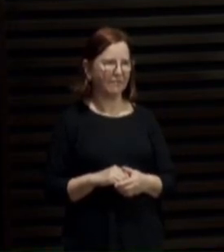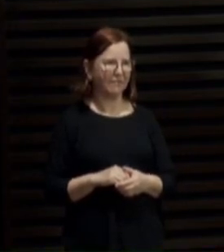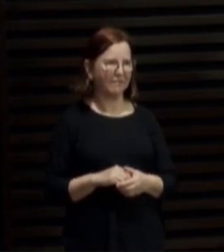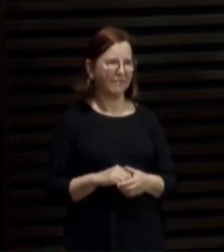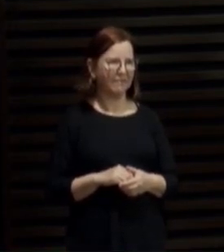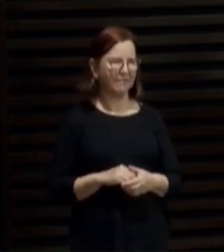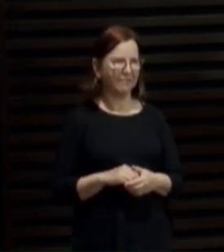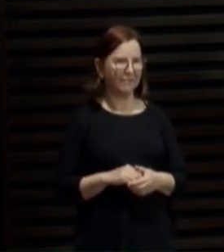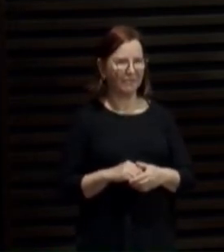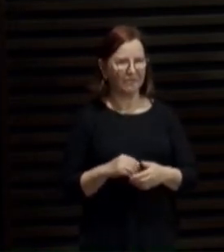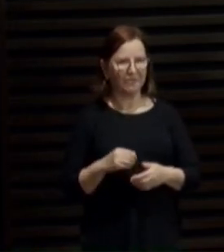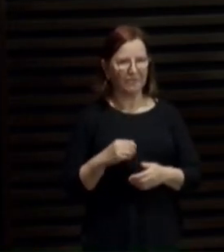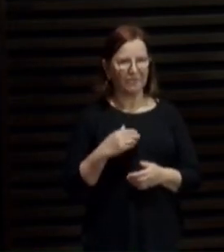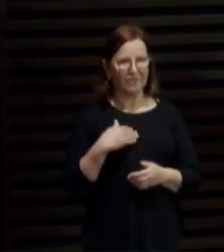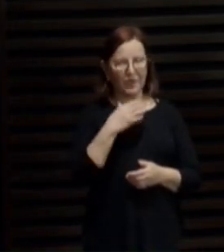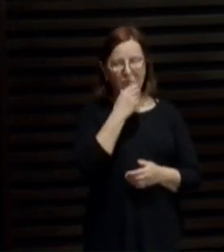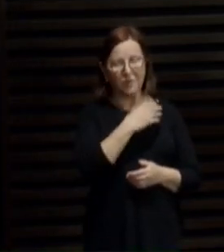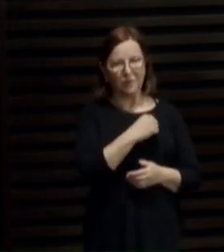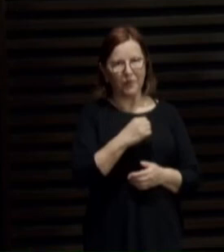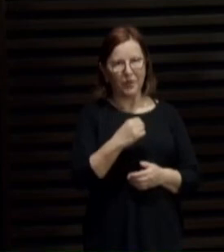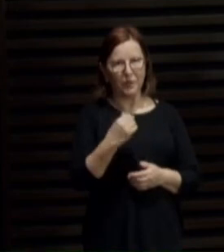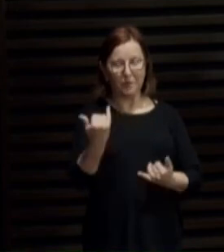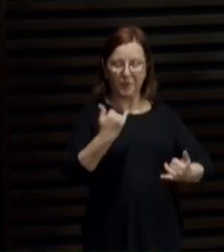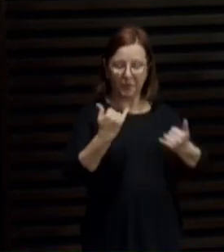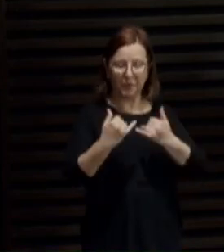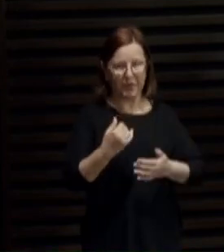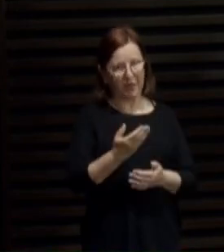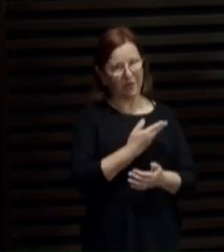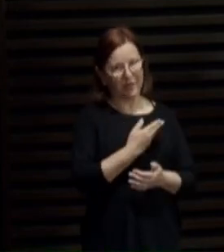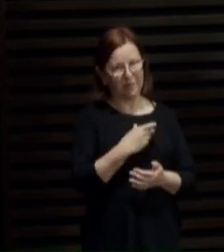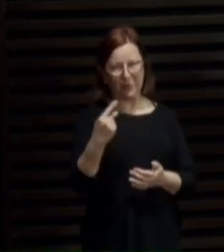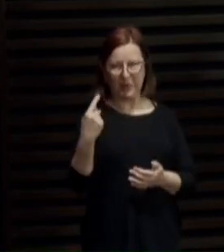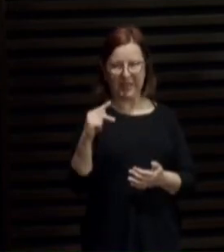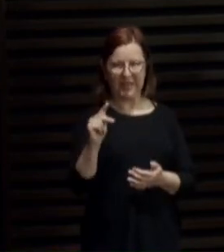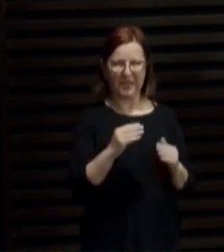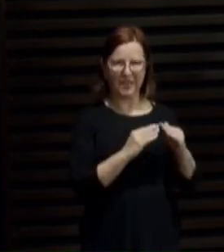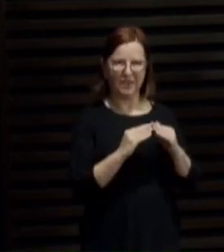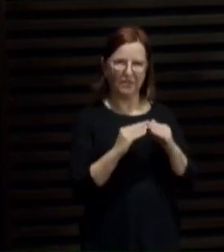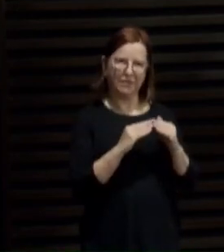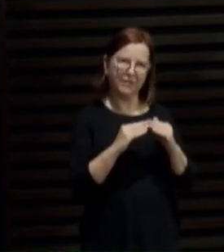O meu filho estava me contando de um amigo dele que mora